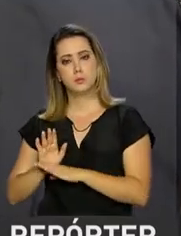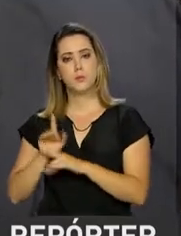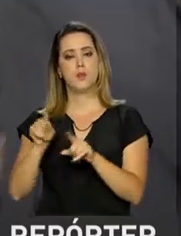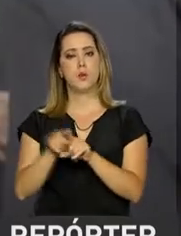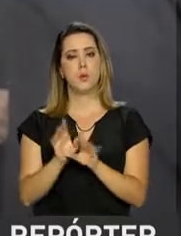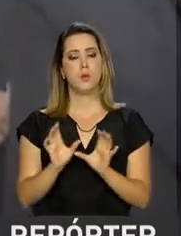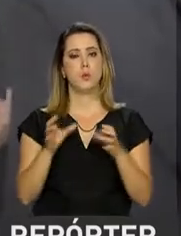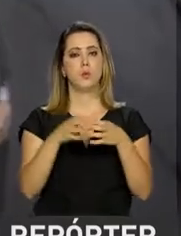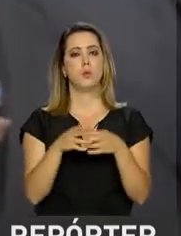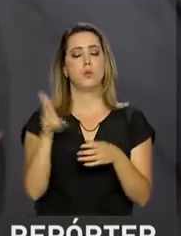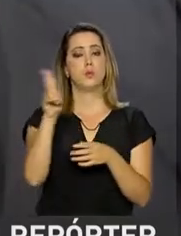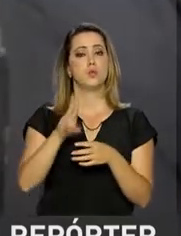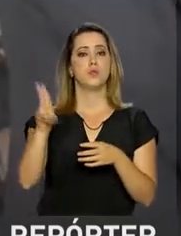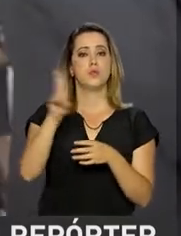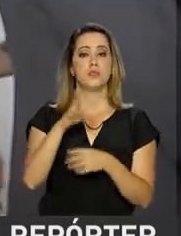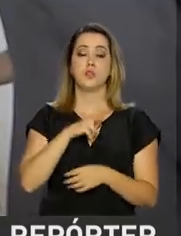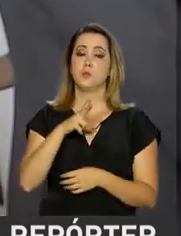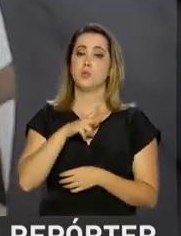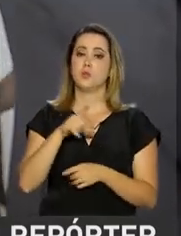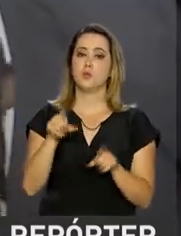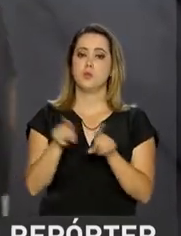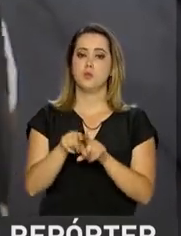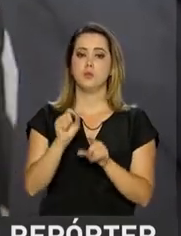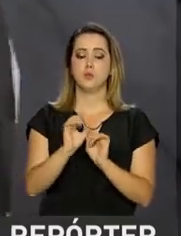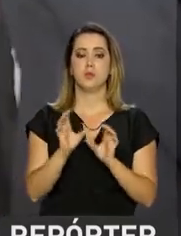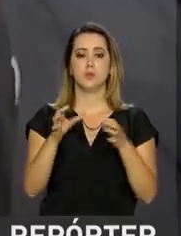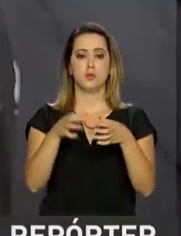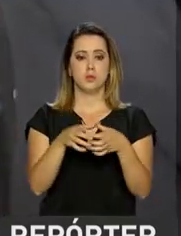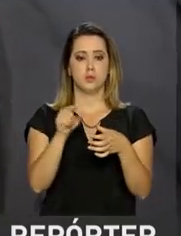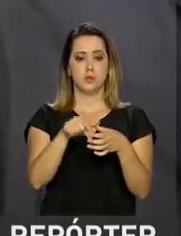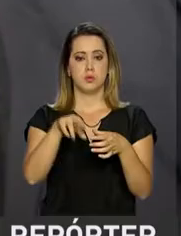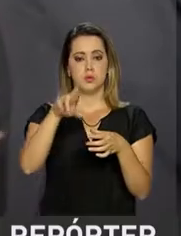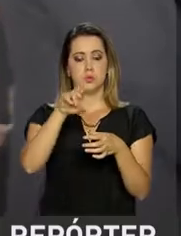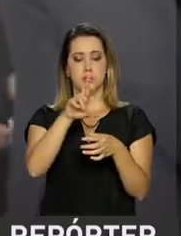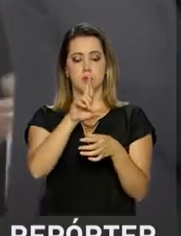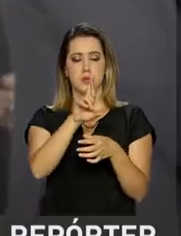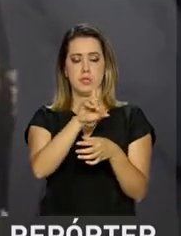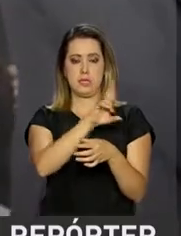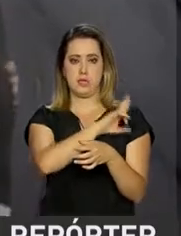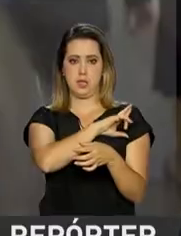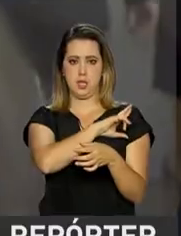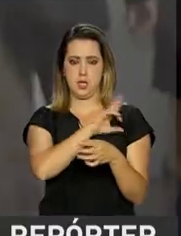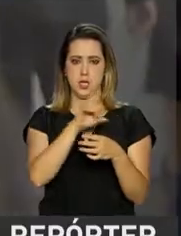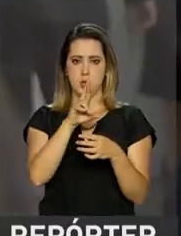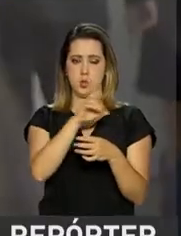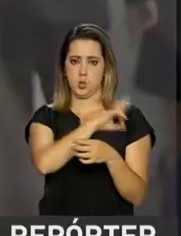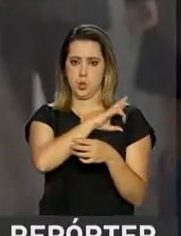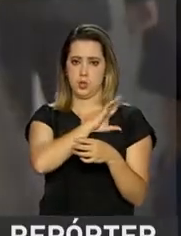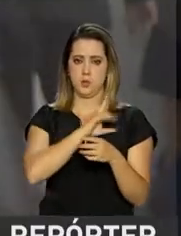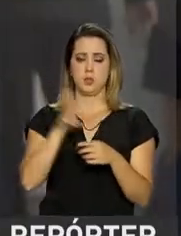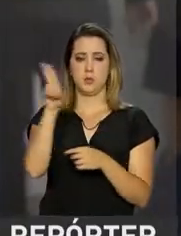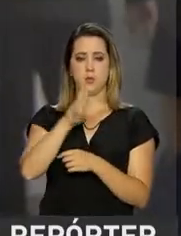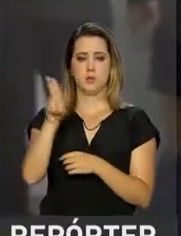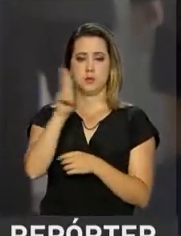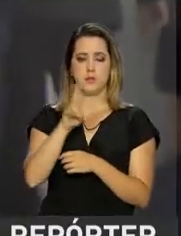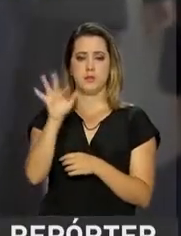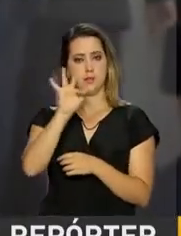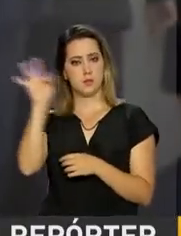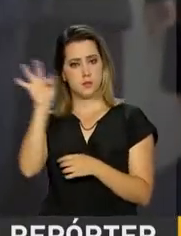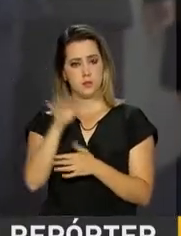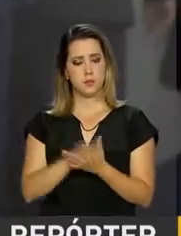das universidades particulares e com o conselho de reitores das universidades brasileiras entra uma estrutura enorme